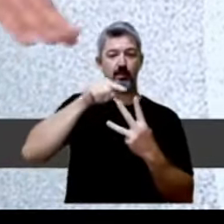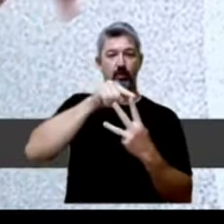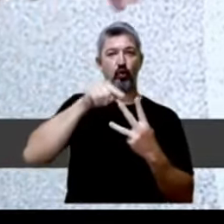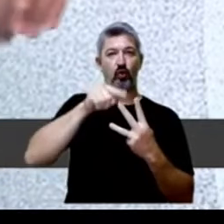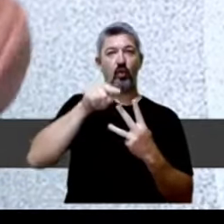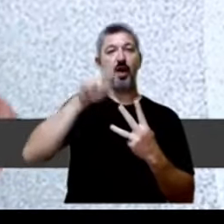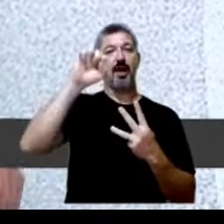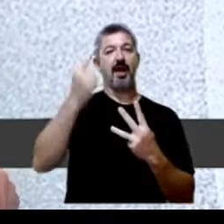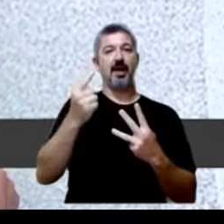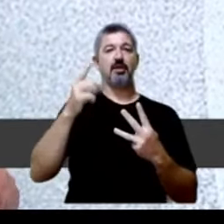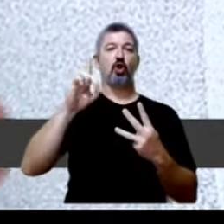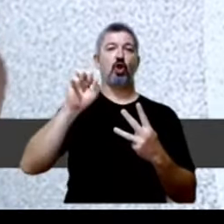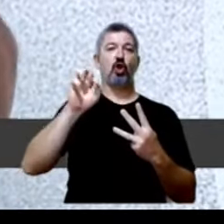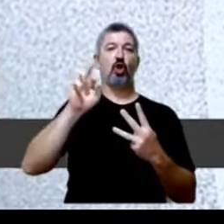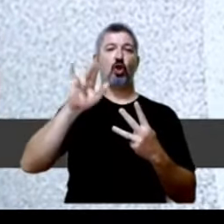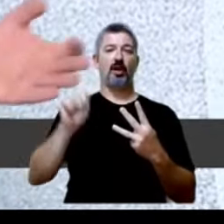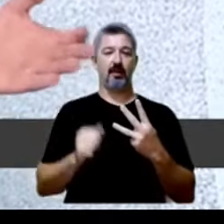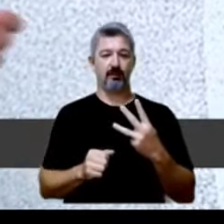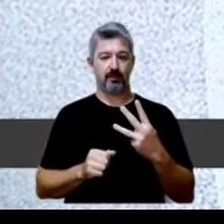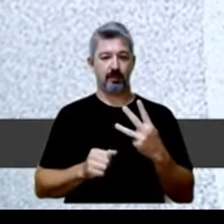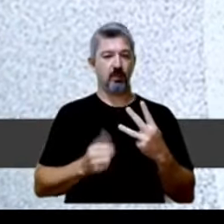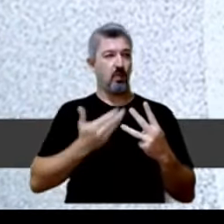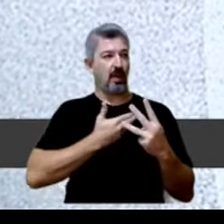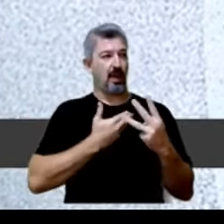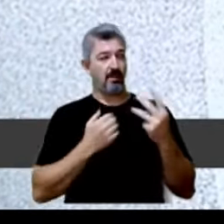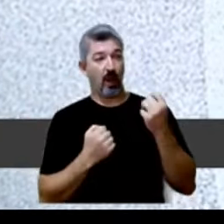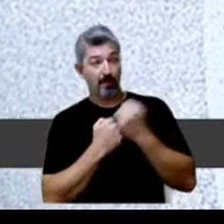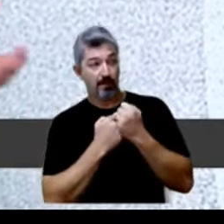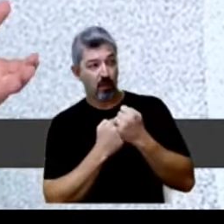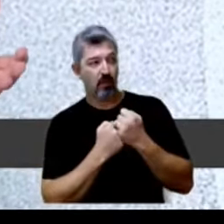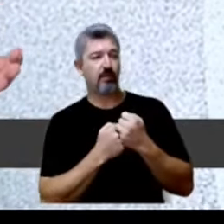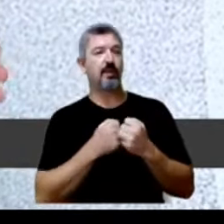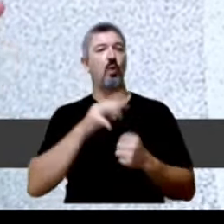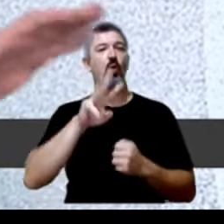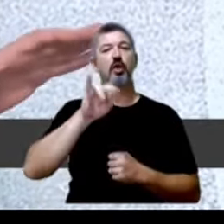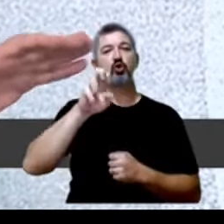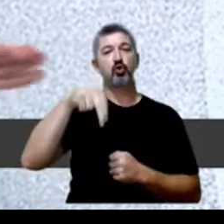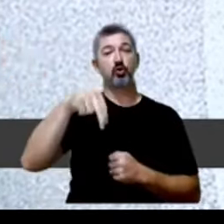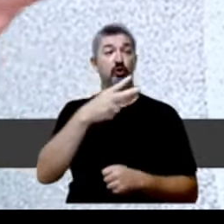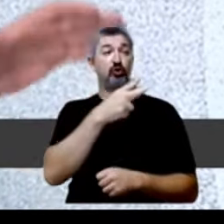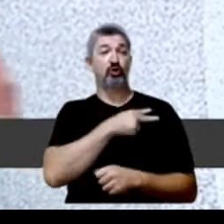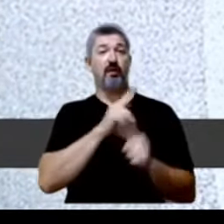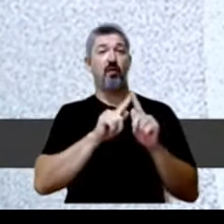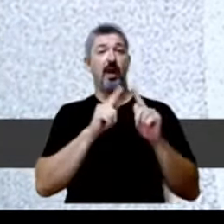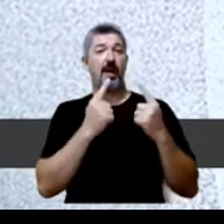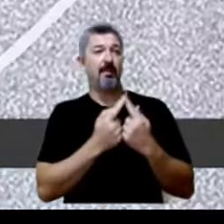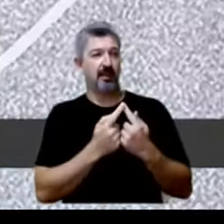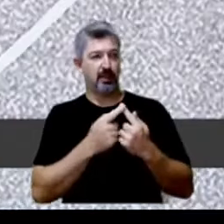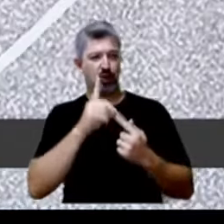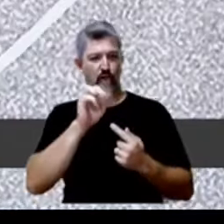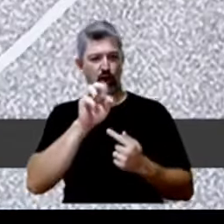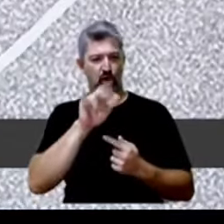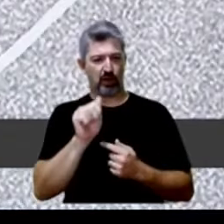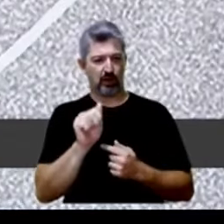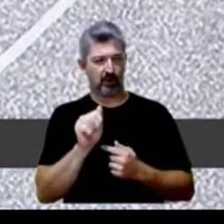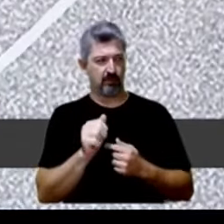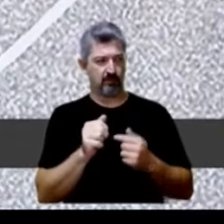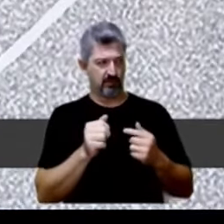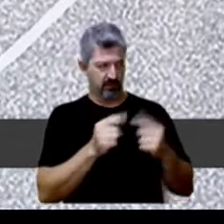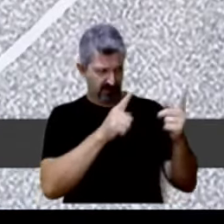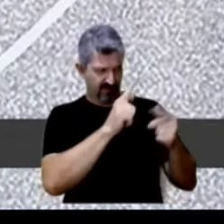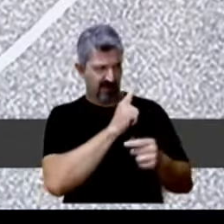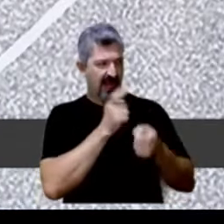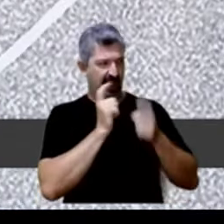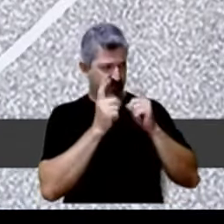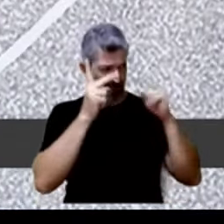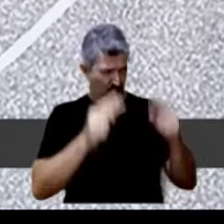teu parceiro que você chamou para a campanha, o Wilson, foi chefe de gabinete do Dória. Polar. Você quer governar igual o Dória? Você é um novo Dória? Quem responde, então,